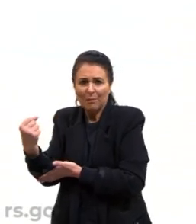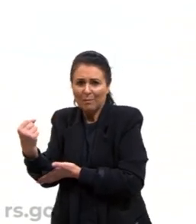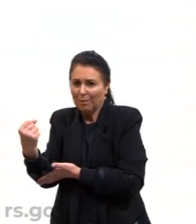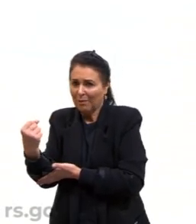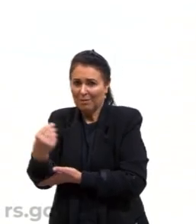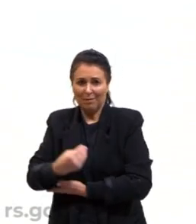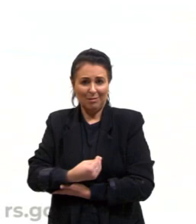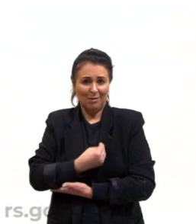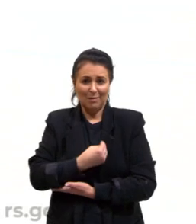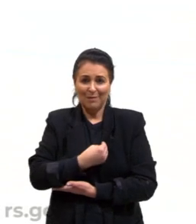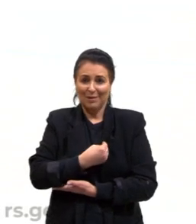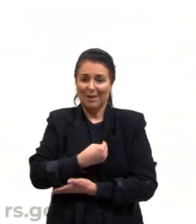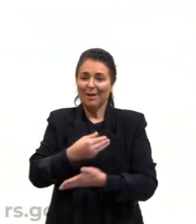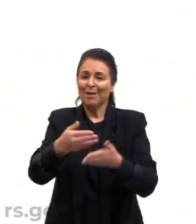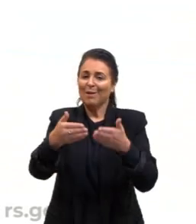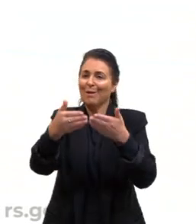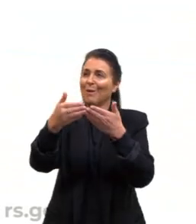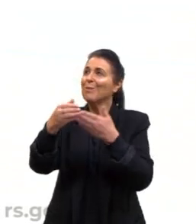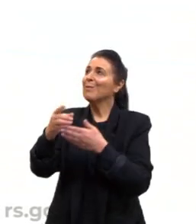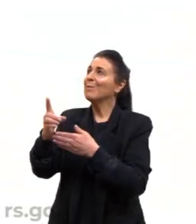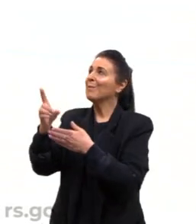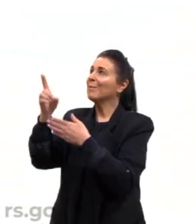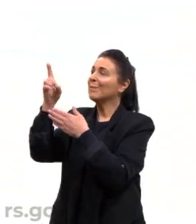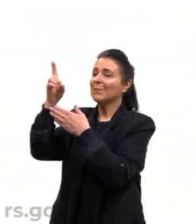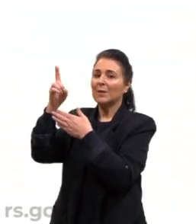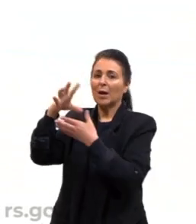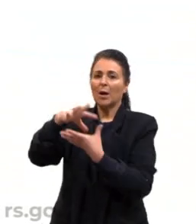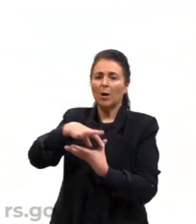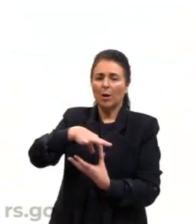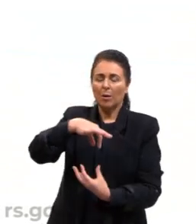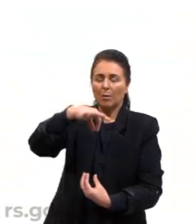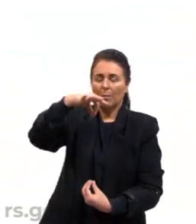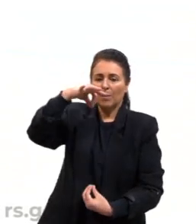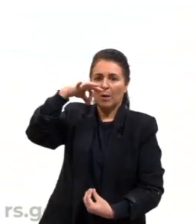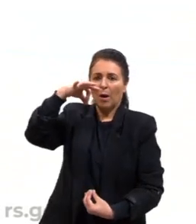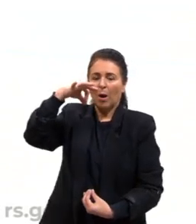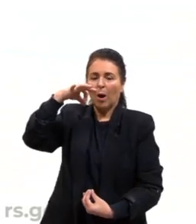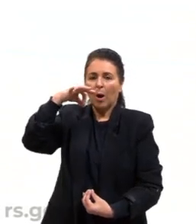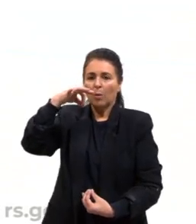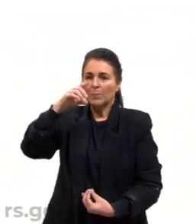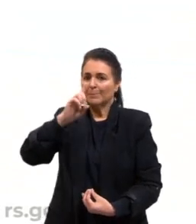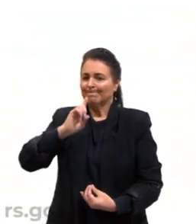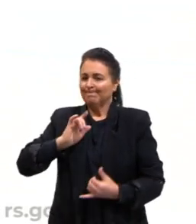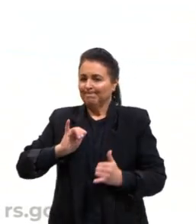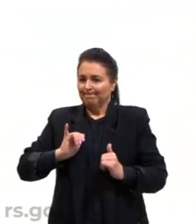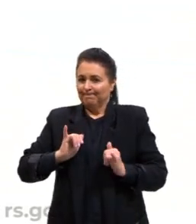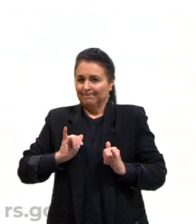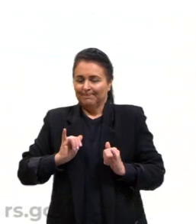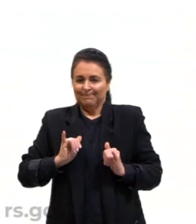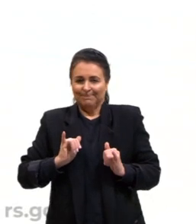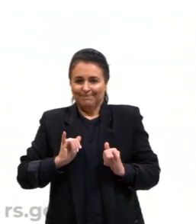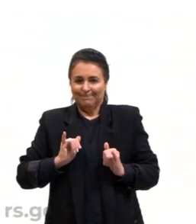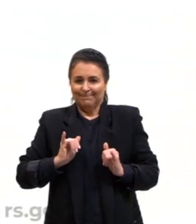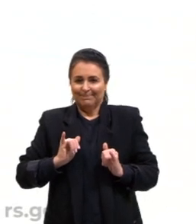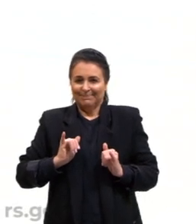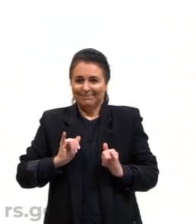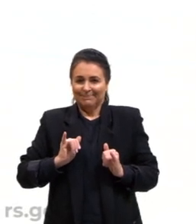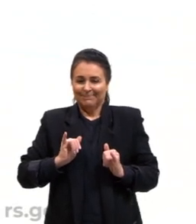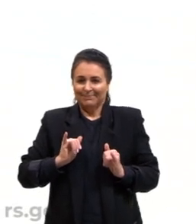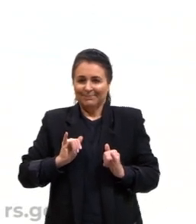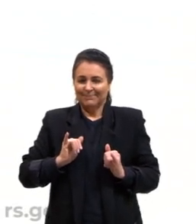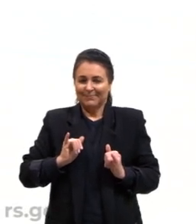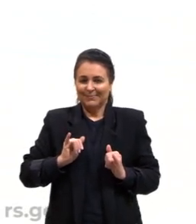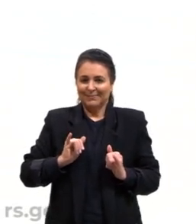da minha vida a Deus peço que a minha alma não Descanse não não Descanse